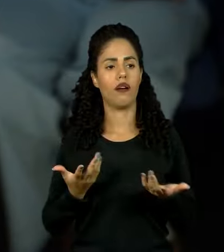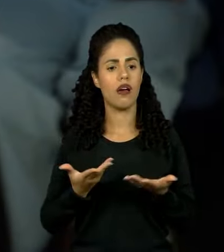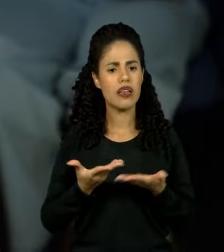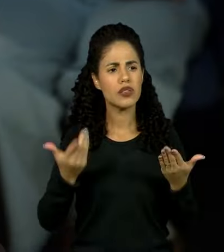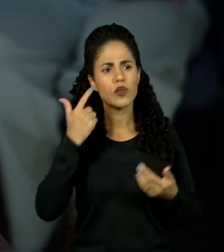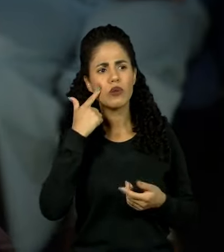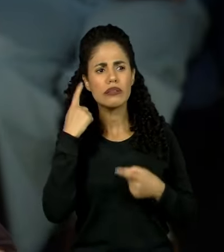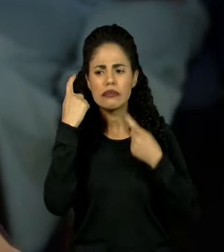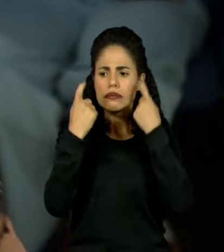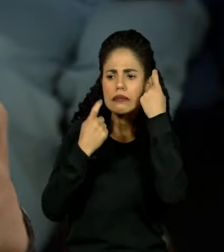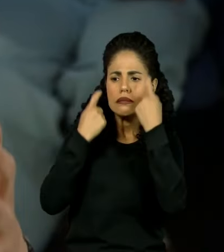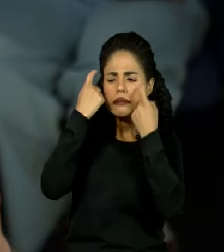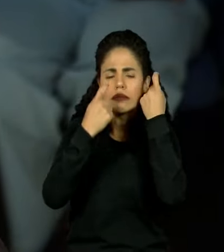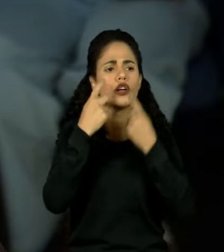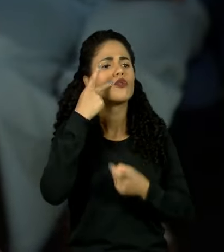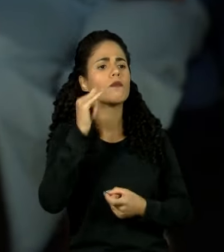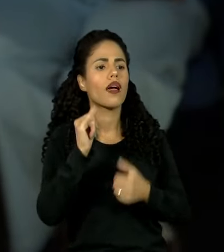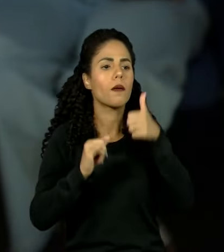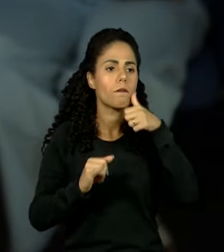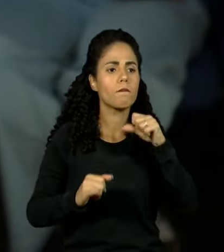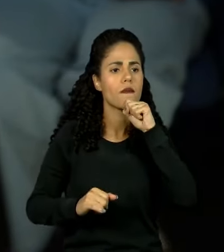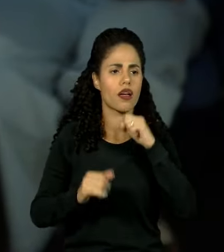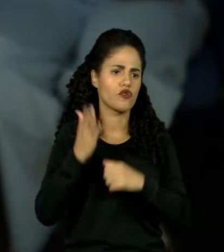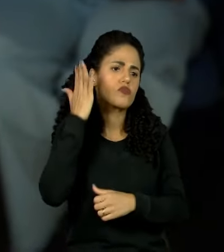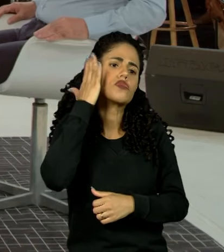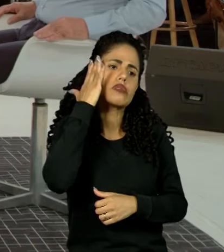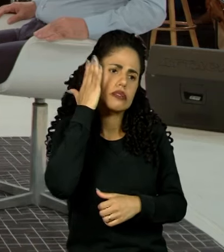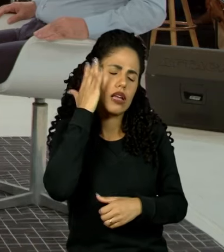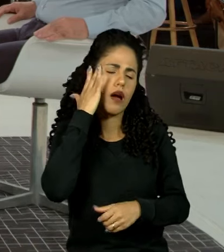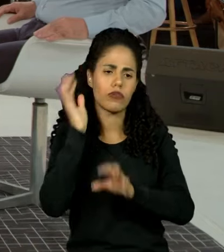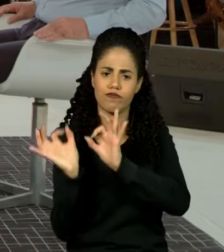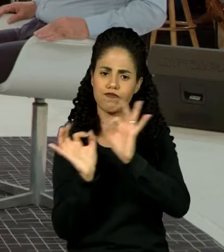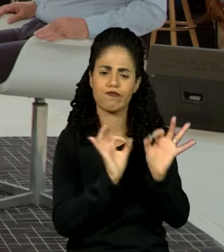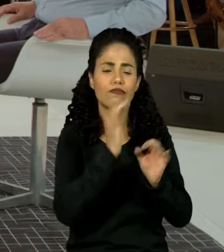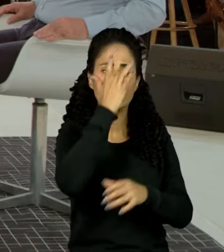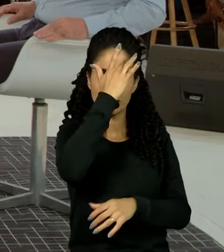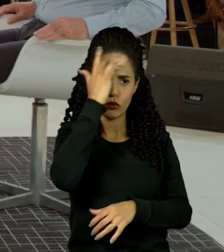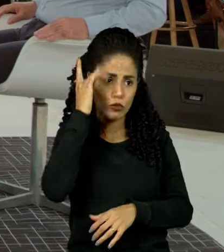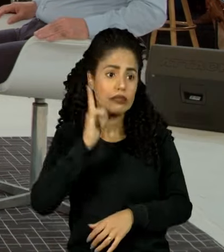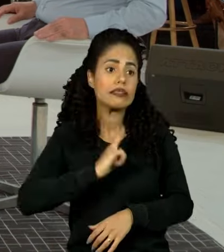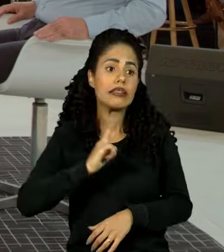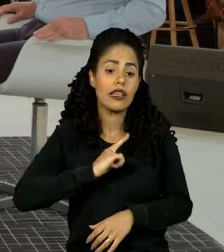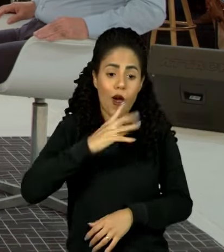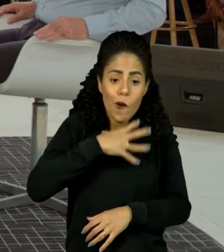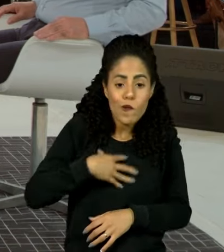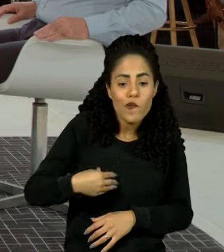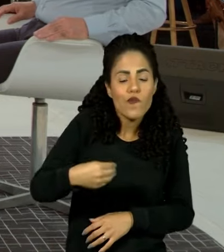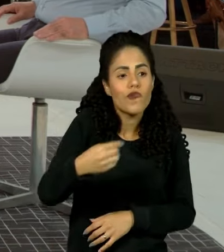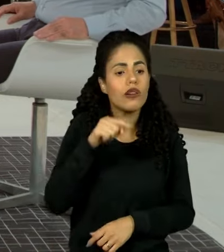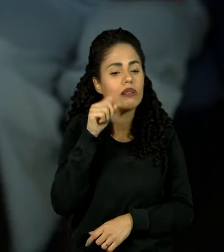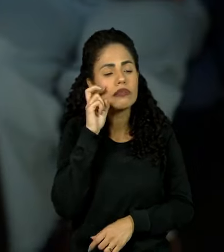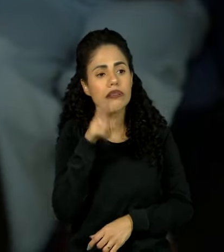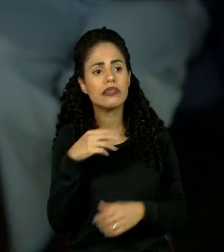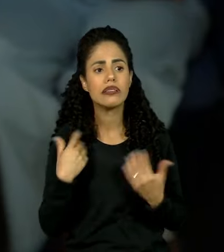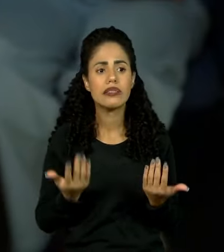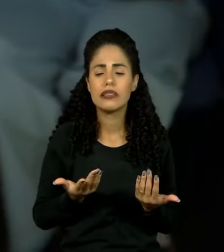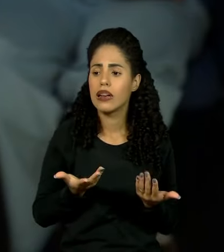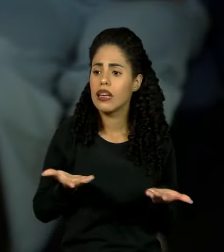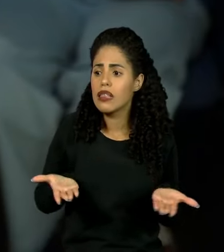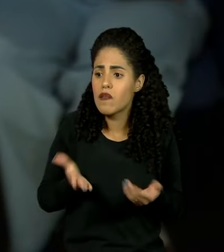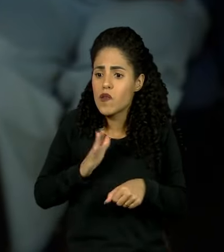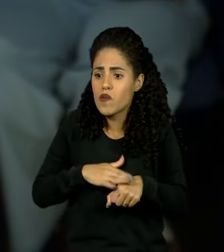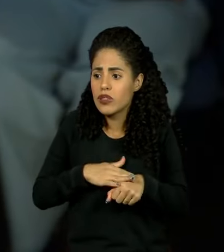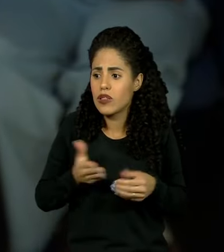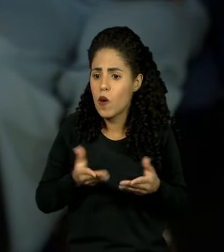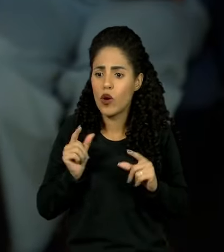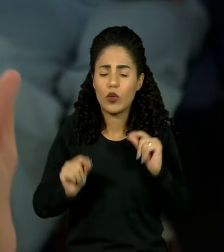preocupação de mães e pais do Brasil todo que estão acompanhando o programa né de pessoas que né que tem o filho ali e fala assim meu deus o que que eu posso fazer